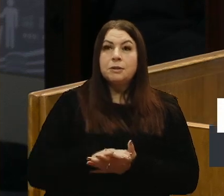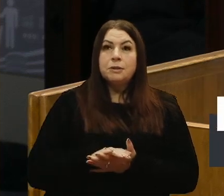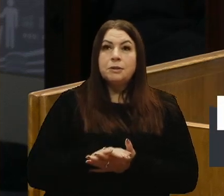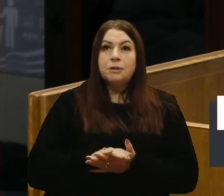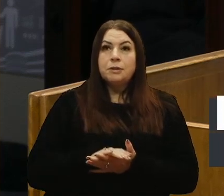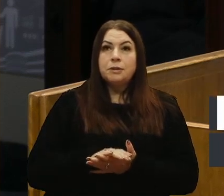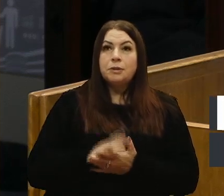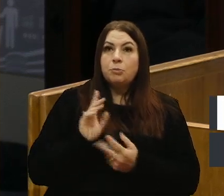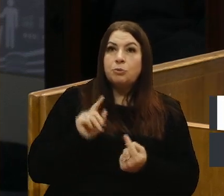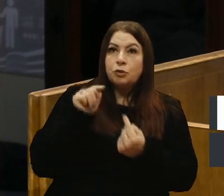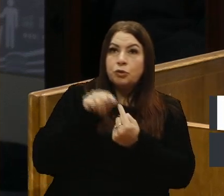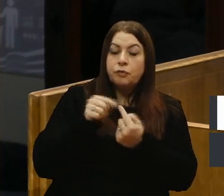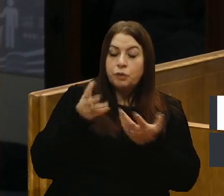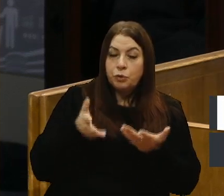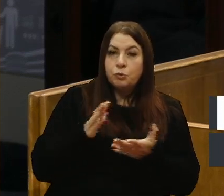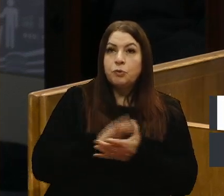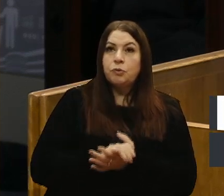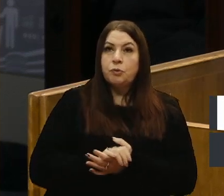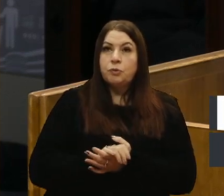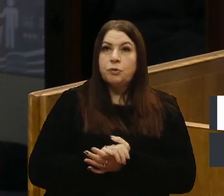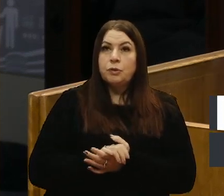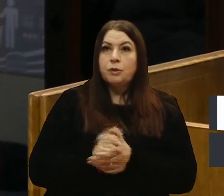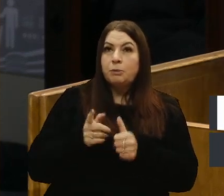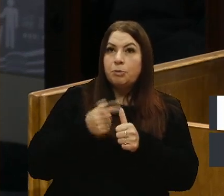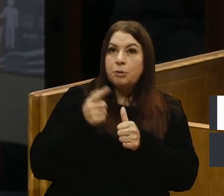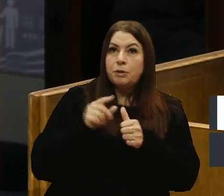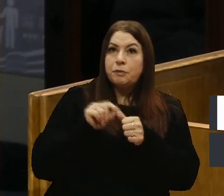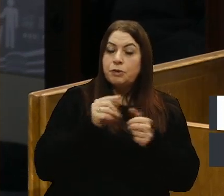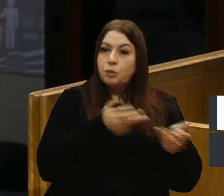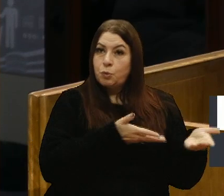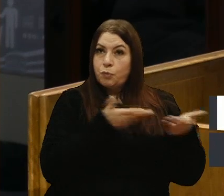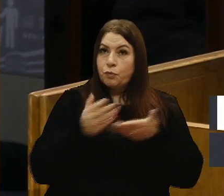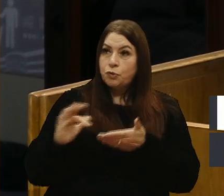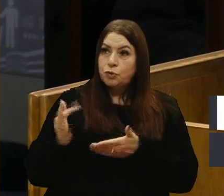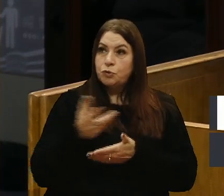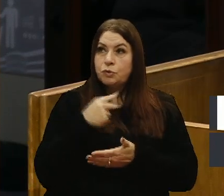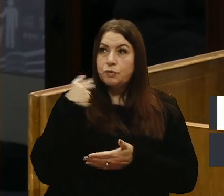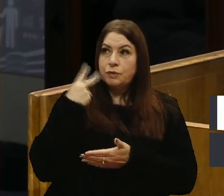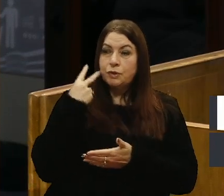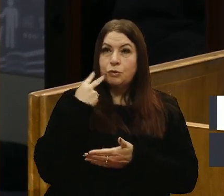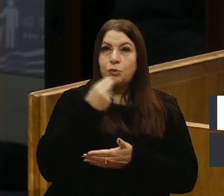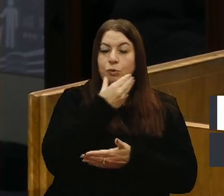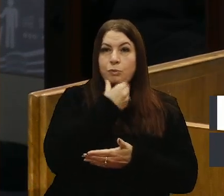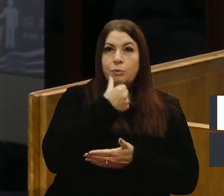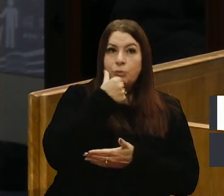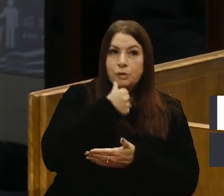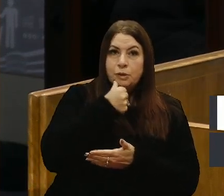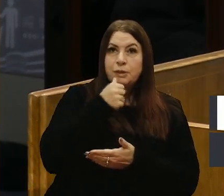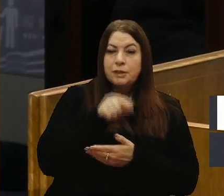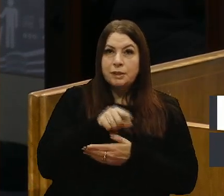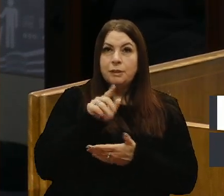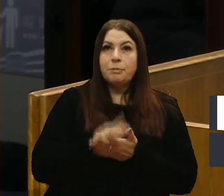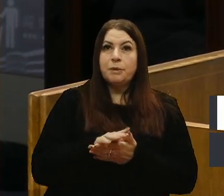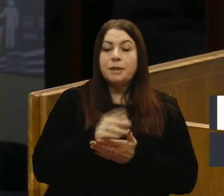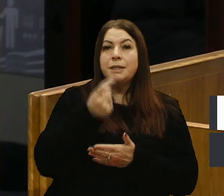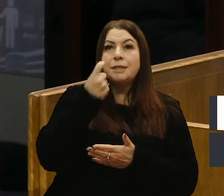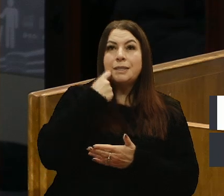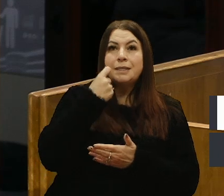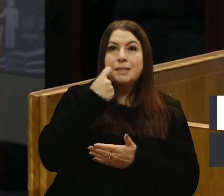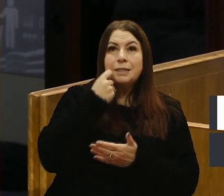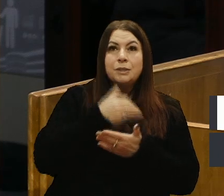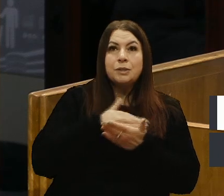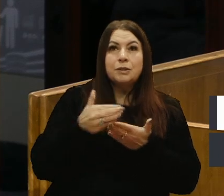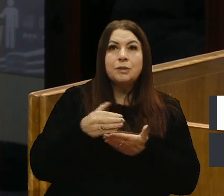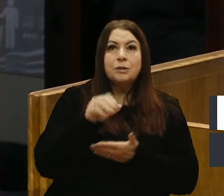o meu objetivo aqui hoje é, primeiro, fazer um convite a todos os vereadores e vereadoras para esta sexta-feira, a partir